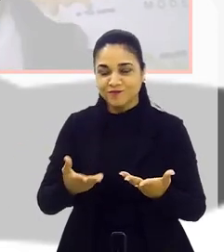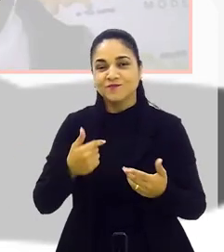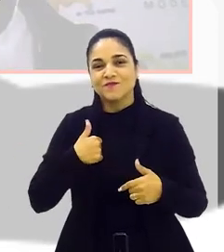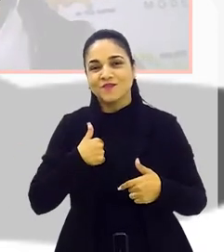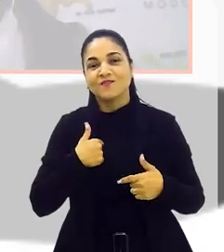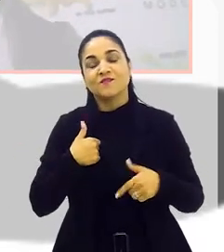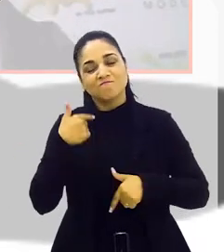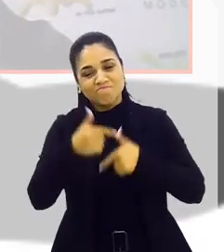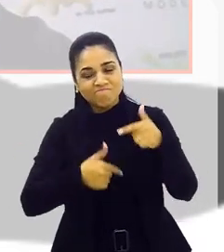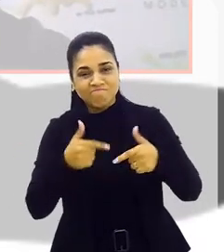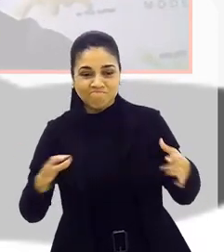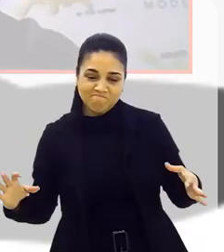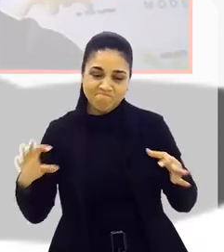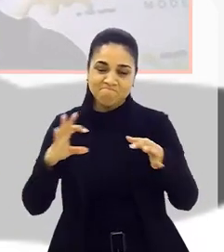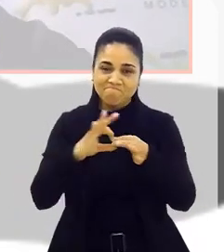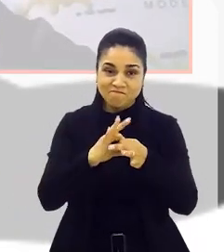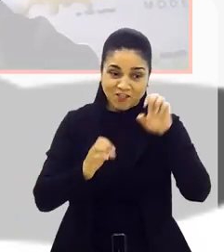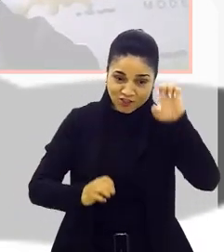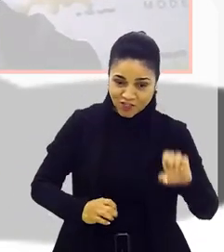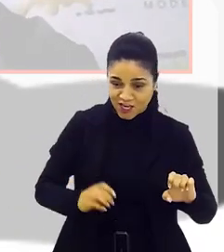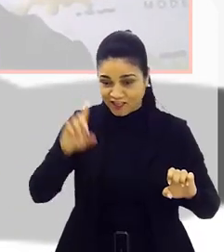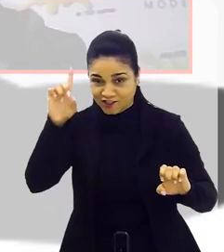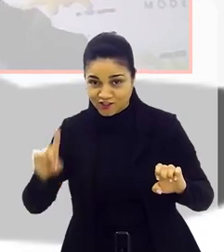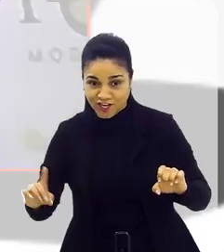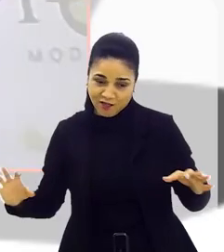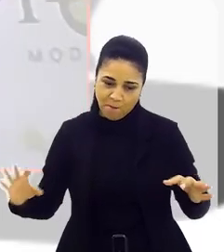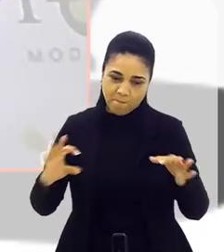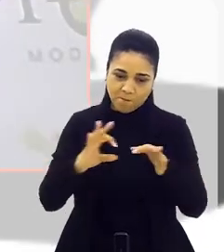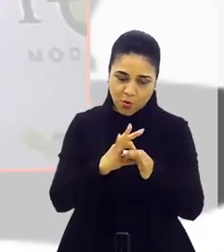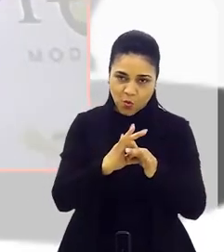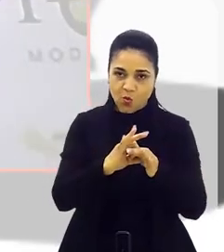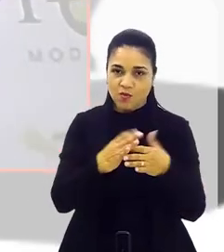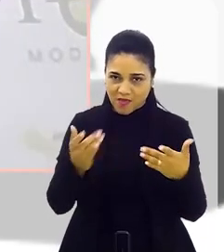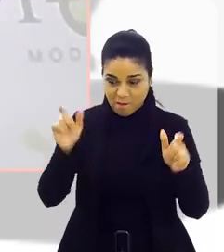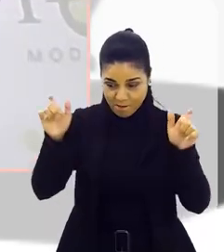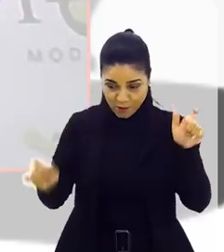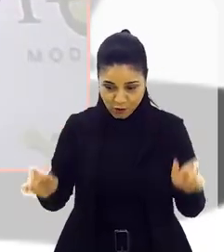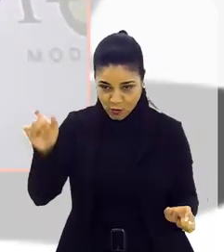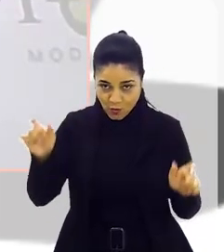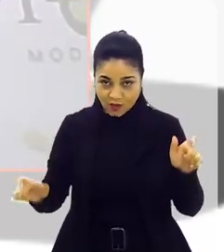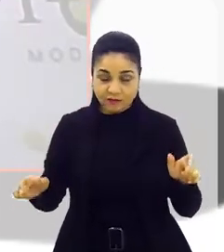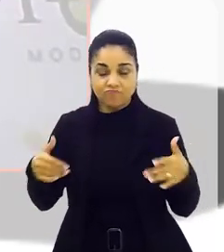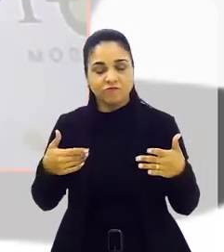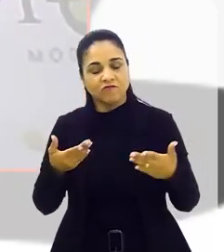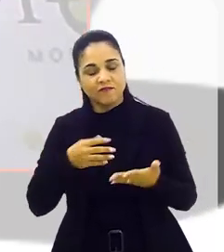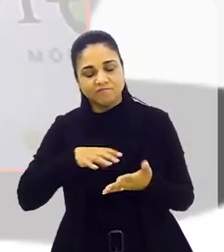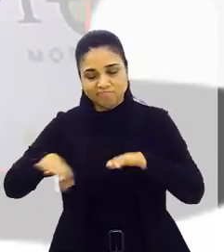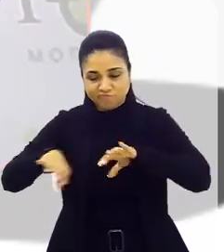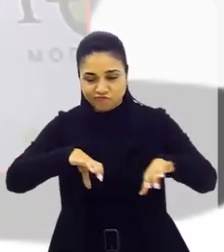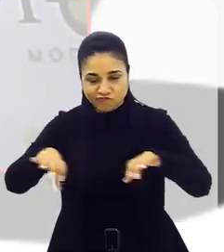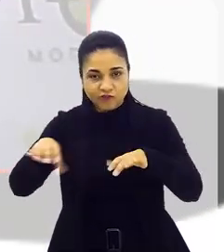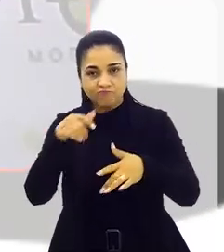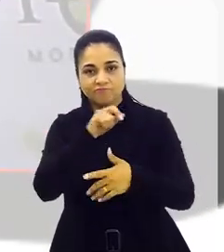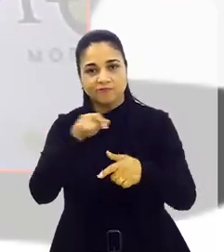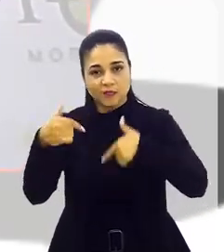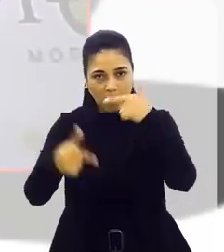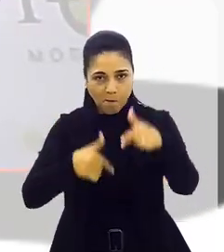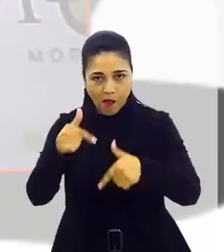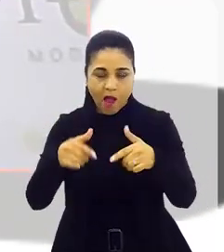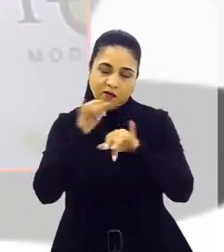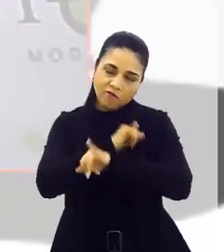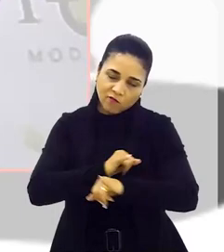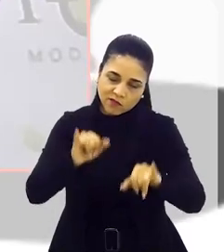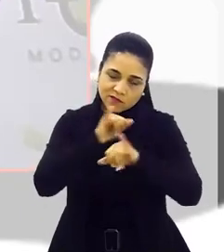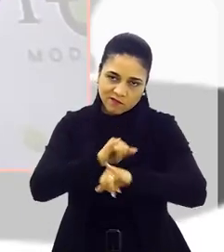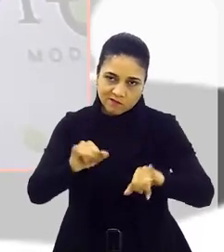Sensacional, E é por cara. aí assim que a gente vai fazendo essa divisão de tarefas